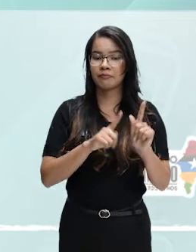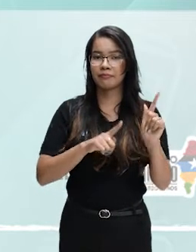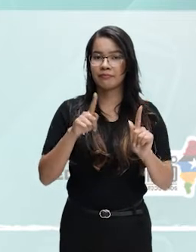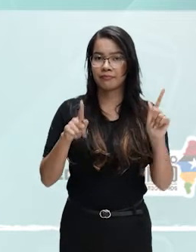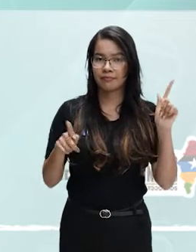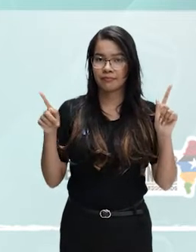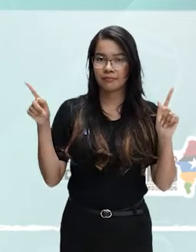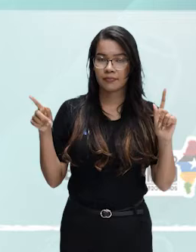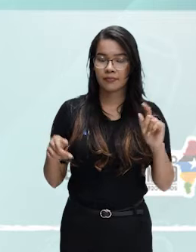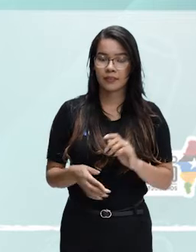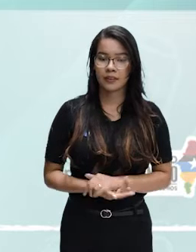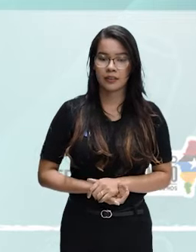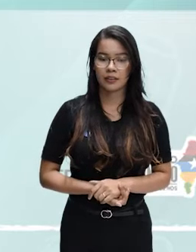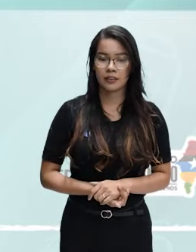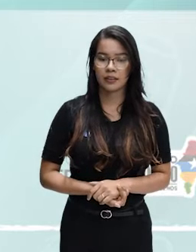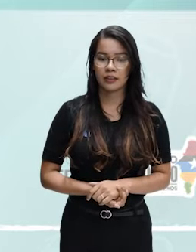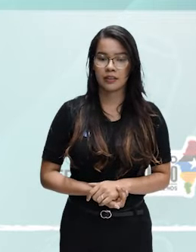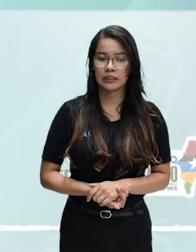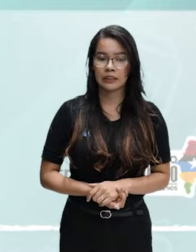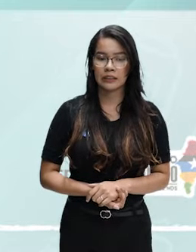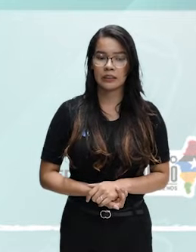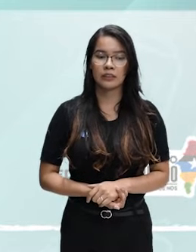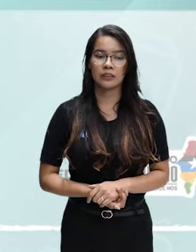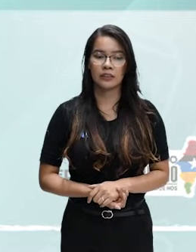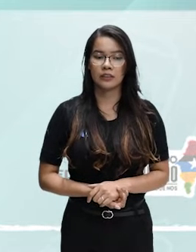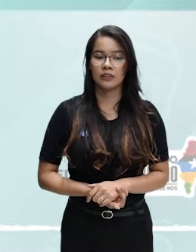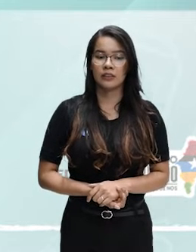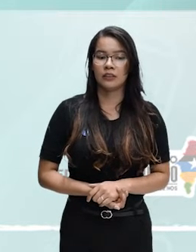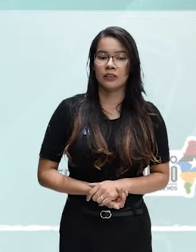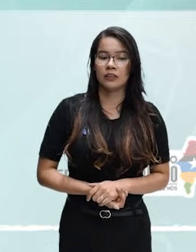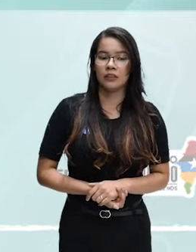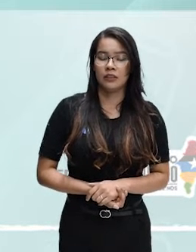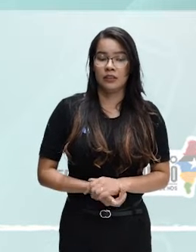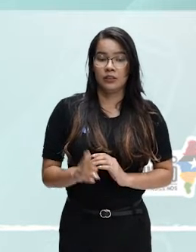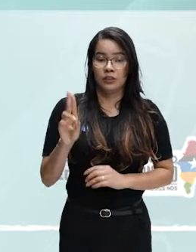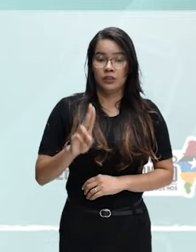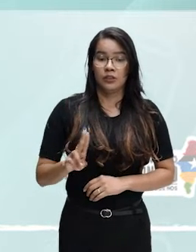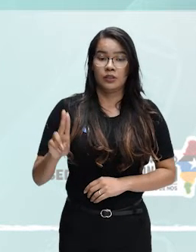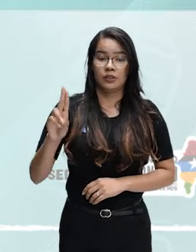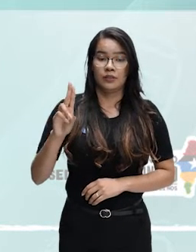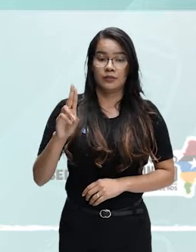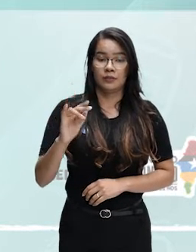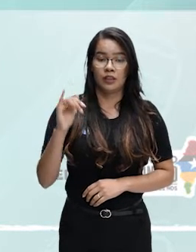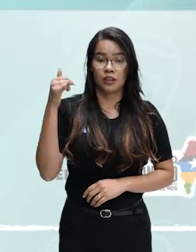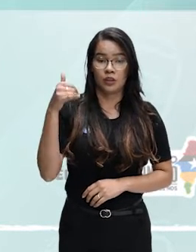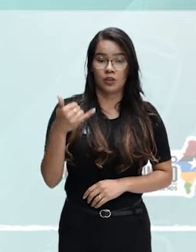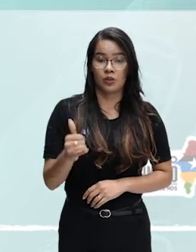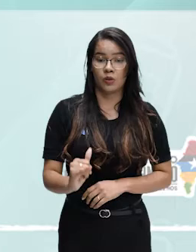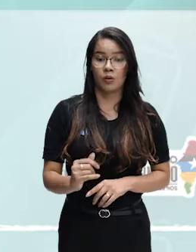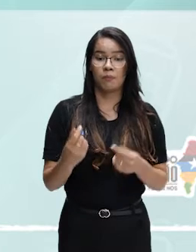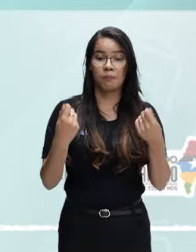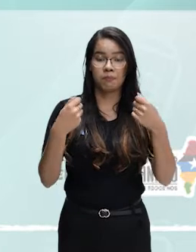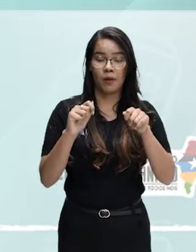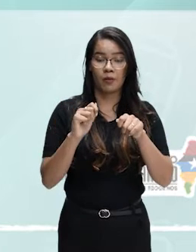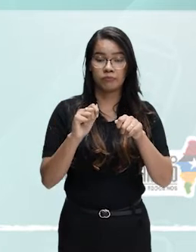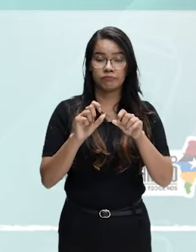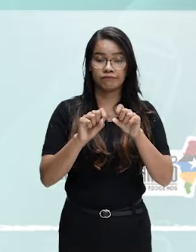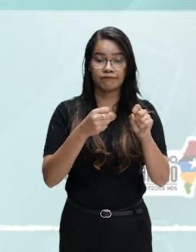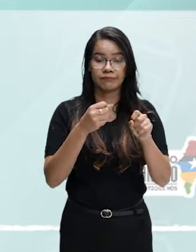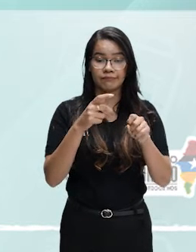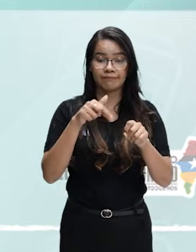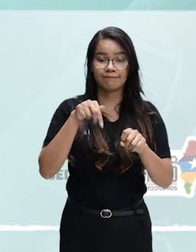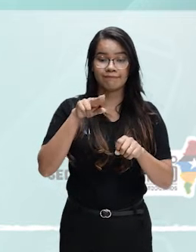gráficos. Alguns equipamentos eletrônicos podem queimar durante o funcionamento, quando